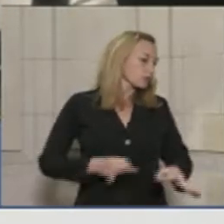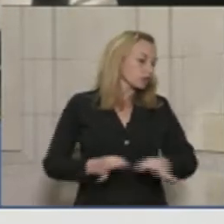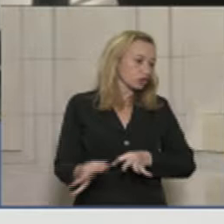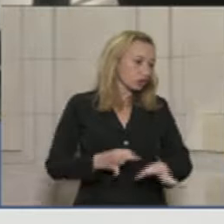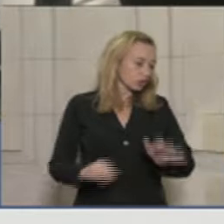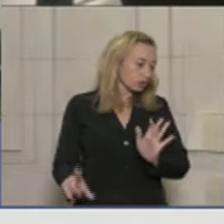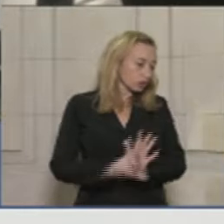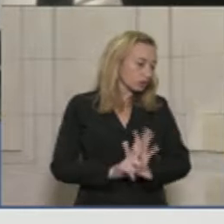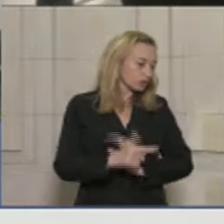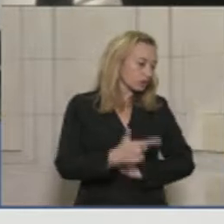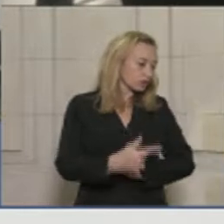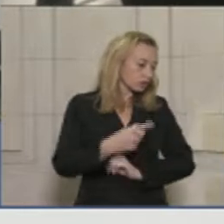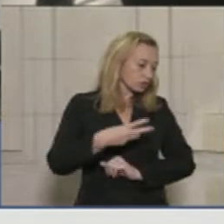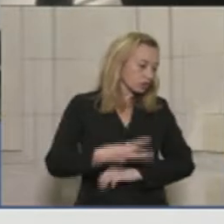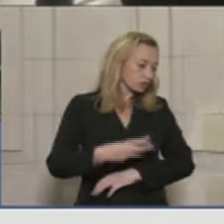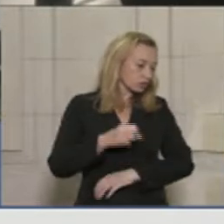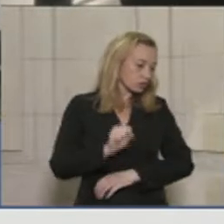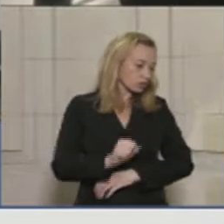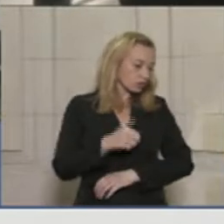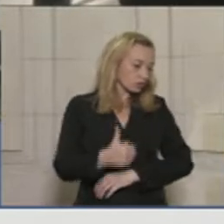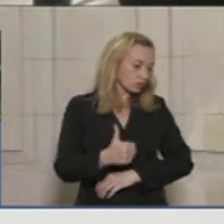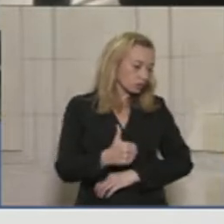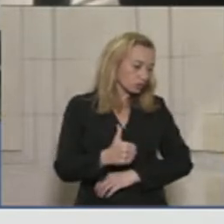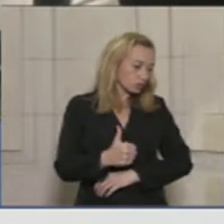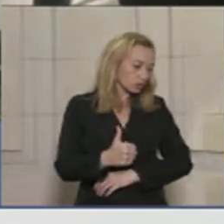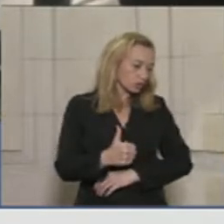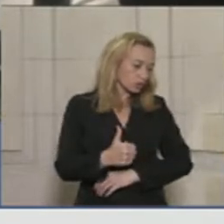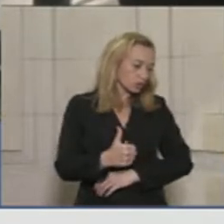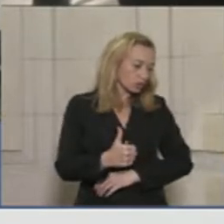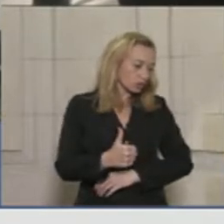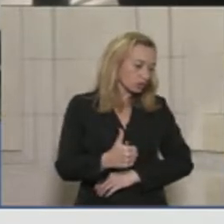Projeto de lei 2381.